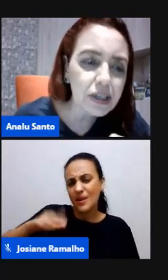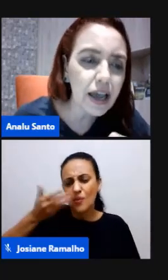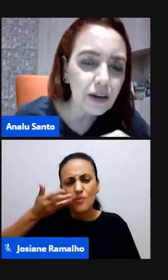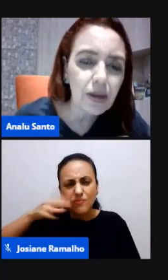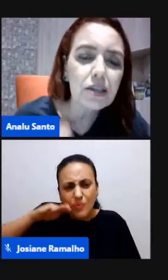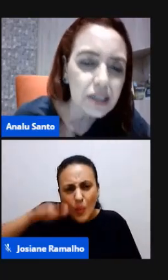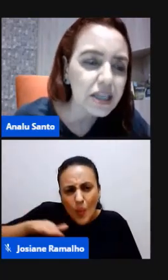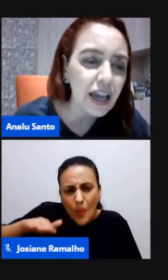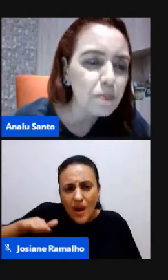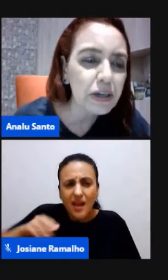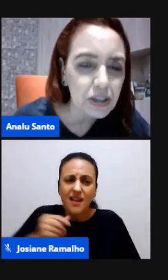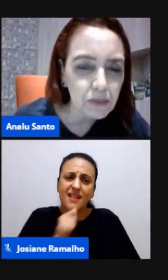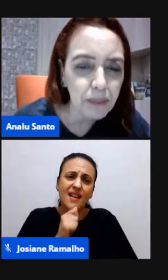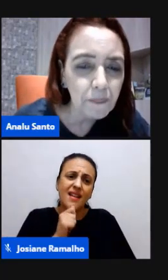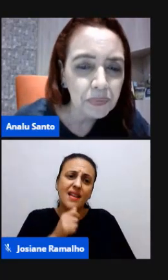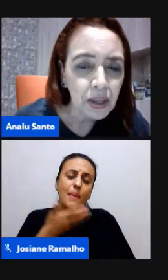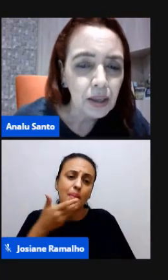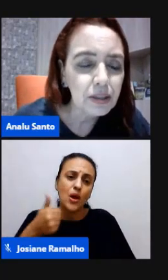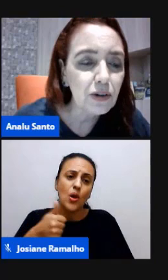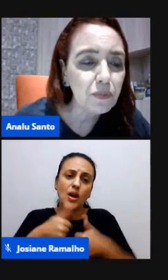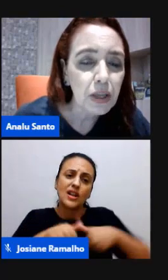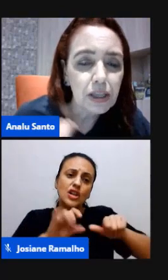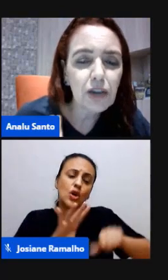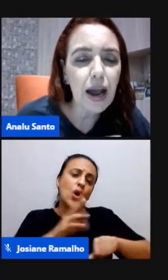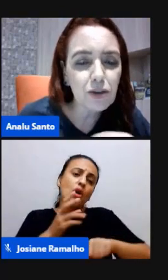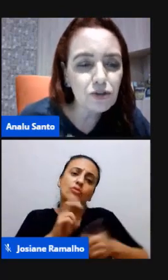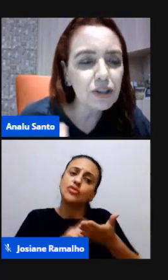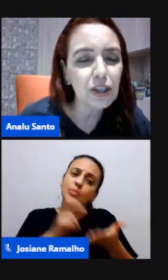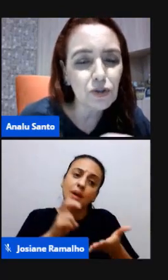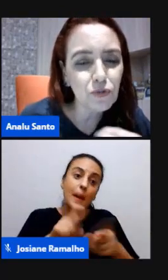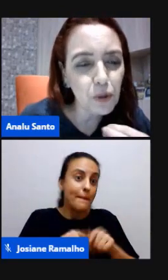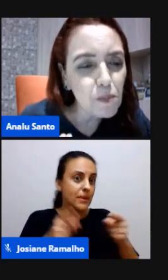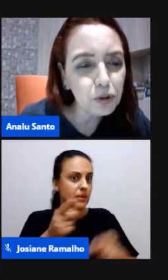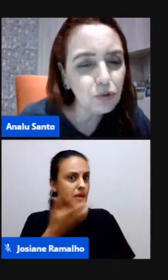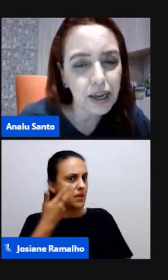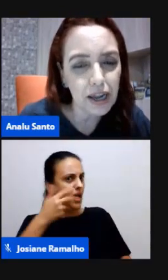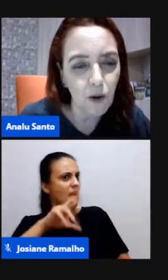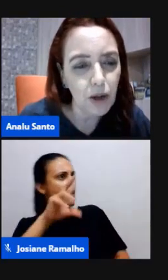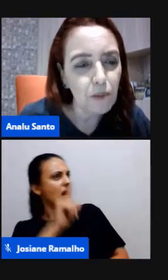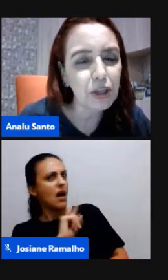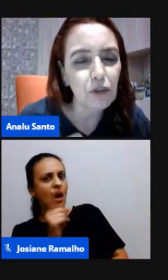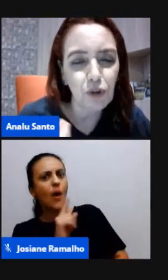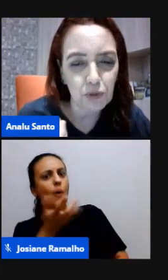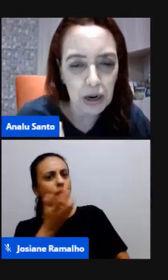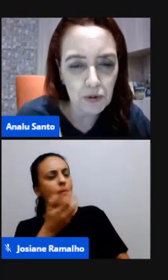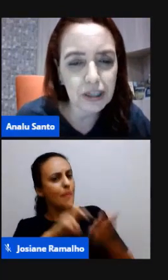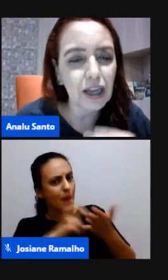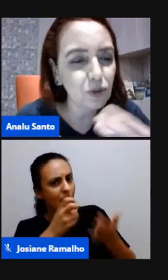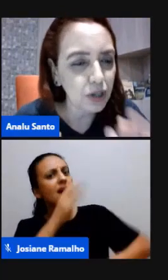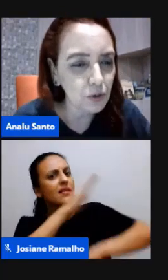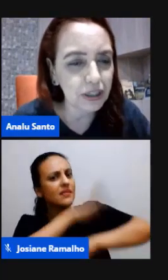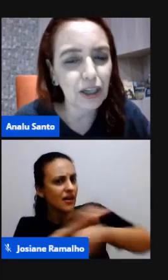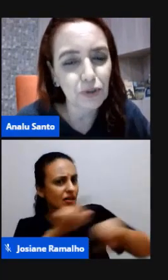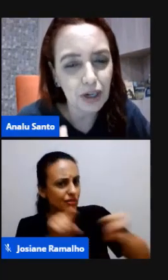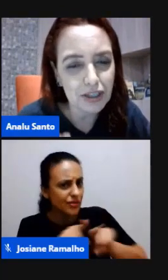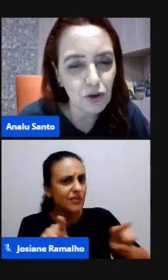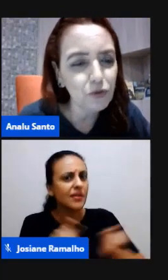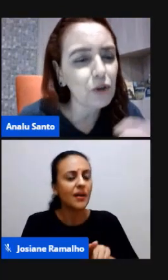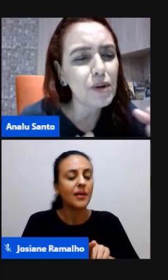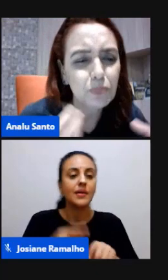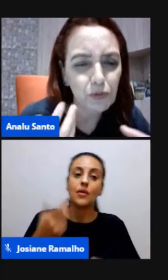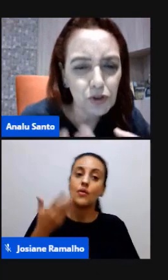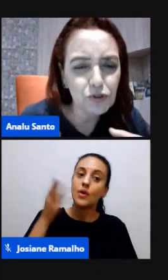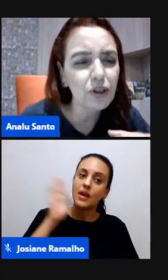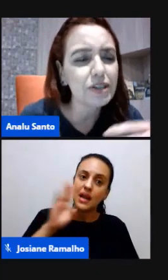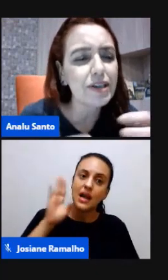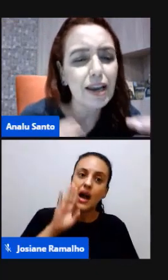não quiseram, elas quiseram participar. Então, e eu acho que isso foi muito legal, porque foi uma coordenadora, a coordenadora Silvia,